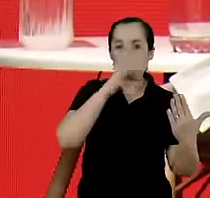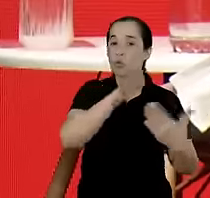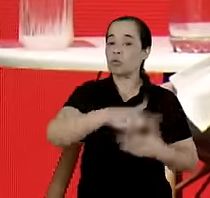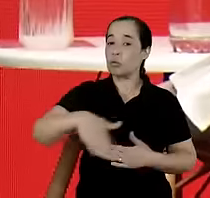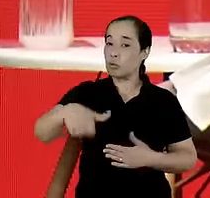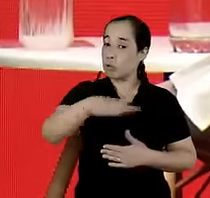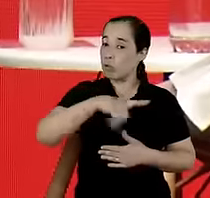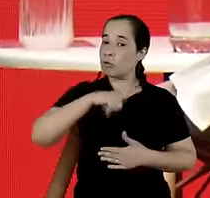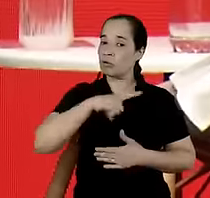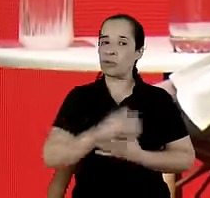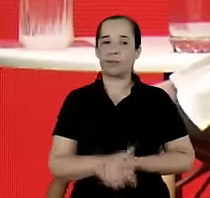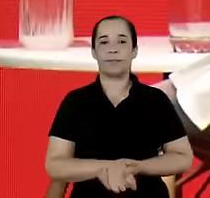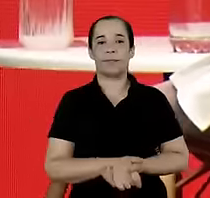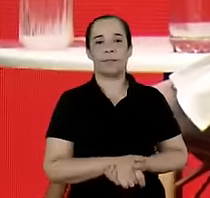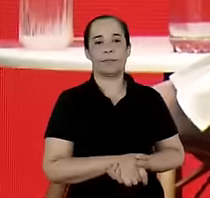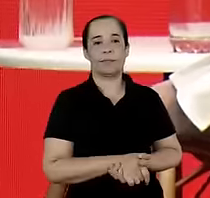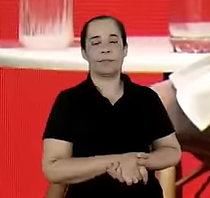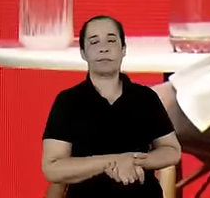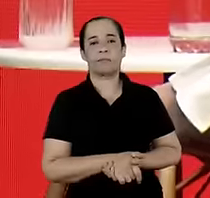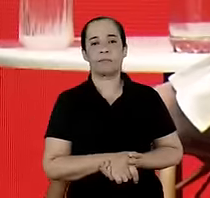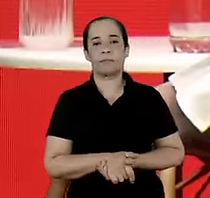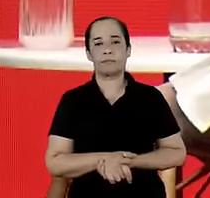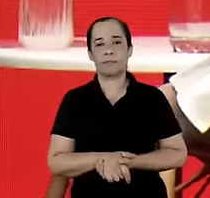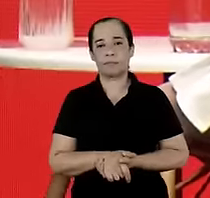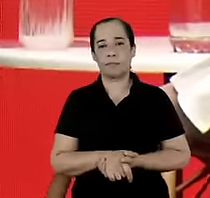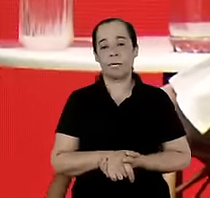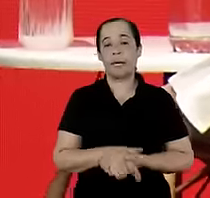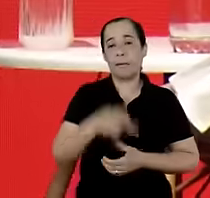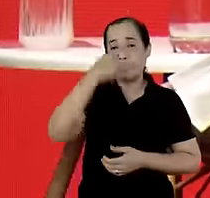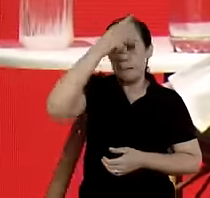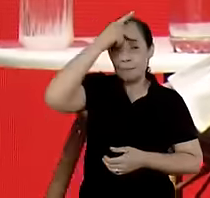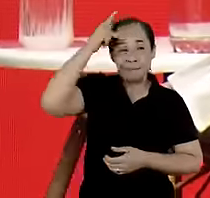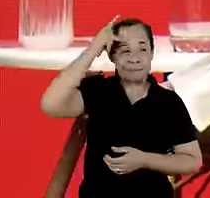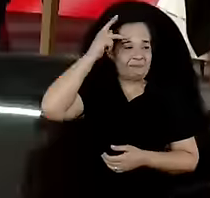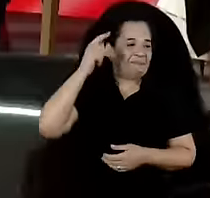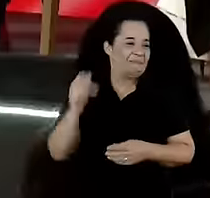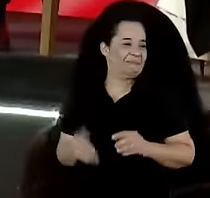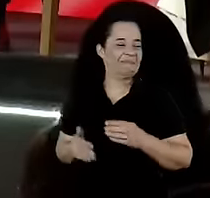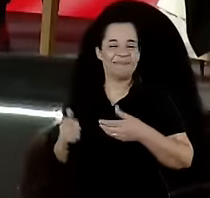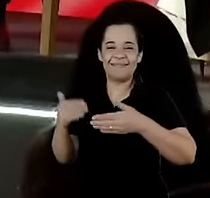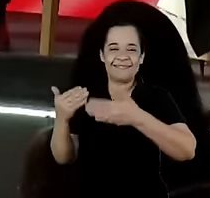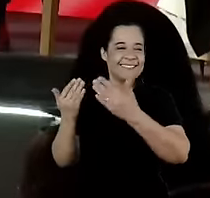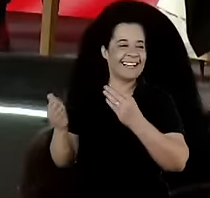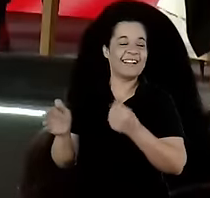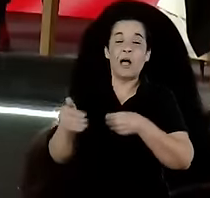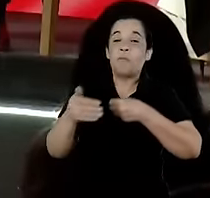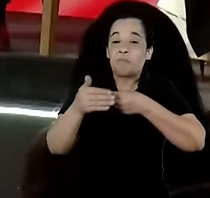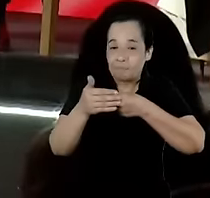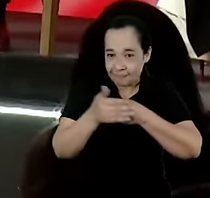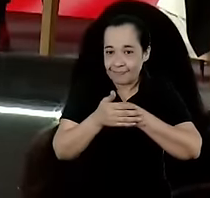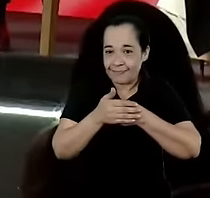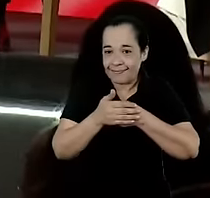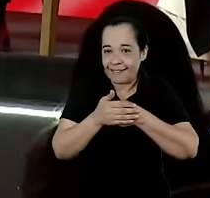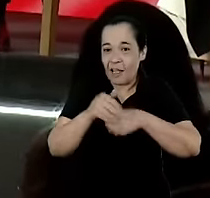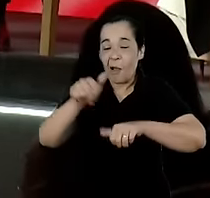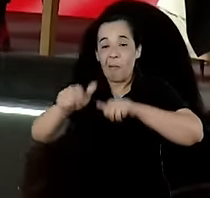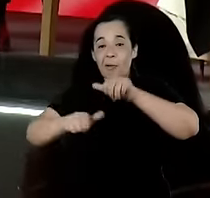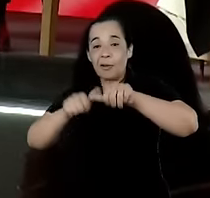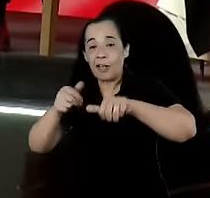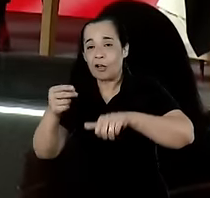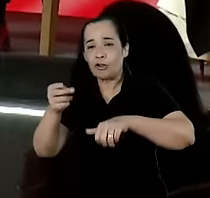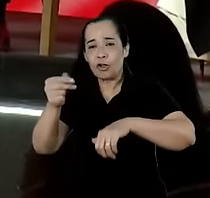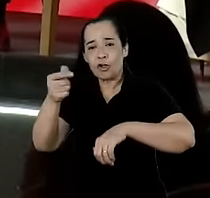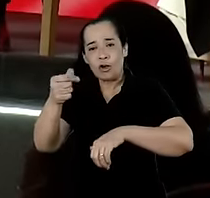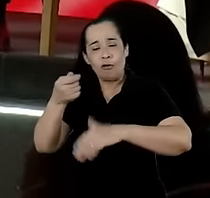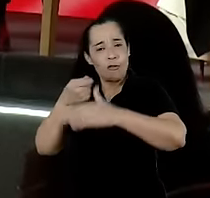daquele fight to Quality né de pessoal ir se esconder na renda fixa até no próprio treasury e saindo de investimentos de risco mas assim eu